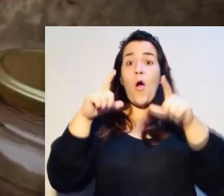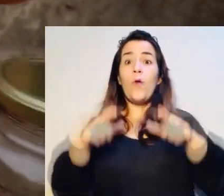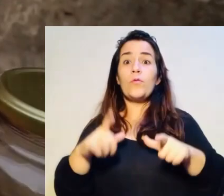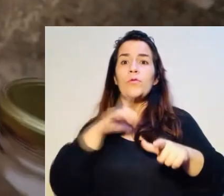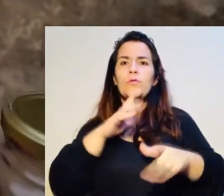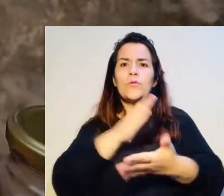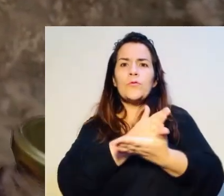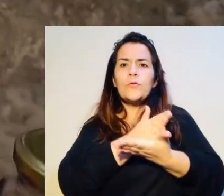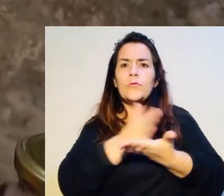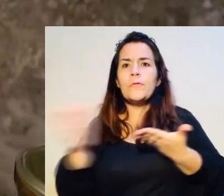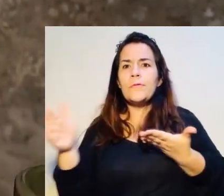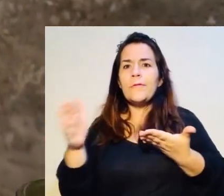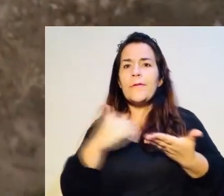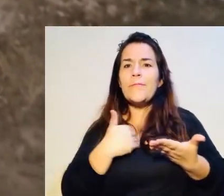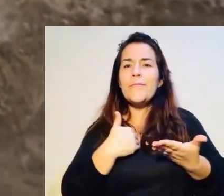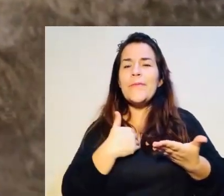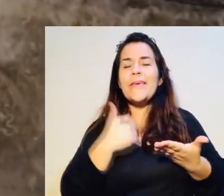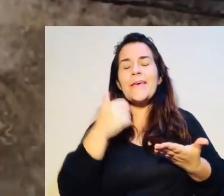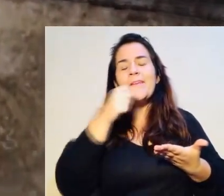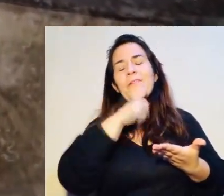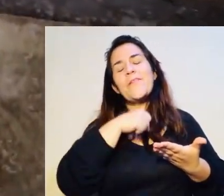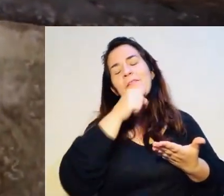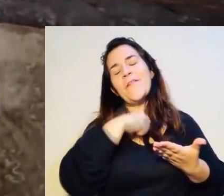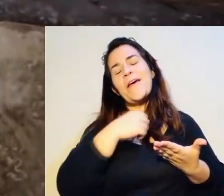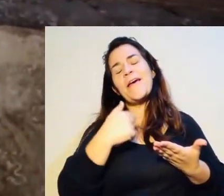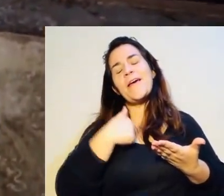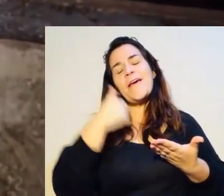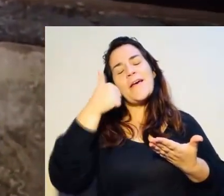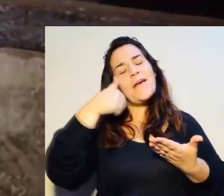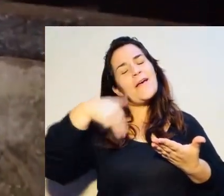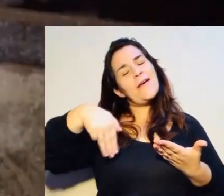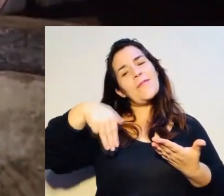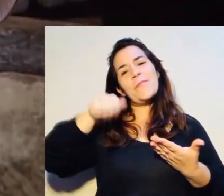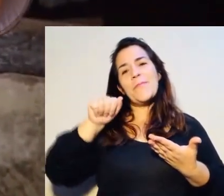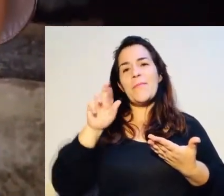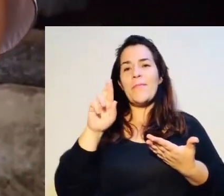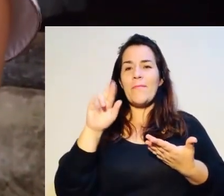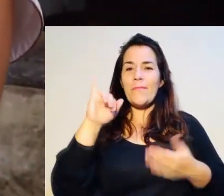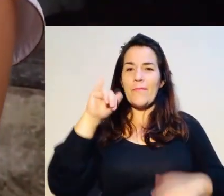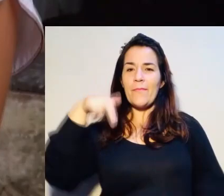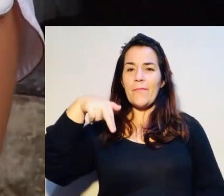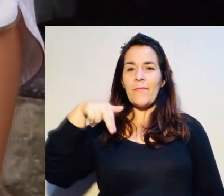foi onde tudo começou para minha velha, Dona Marina.